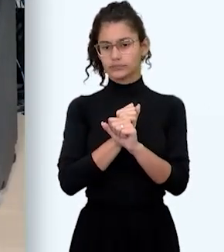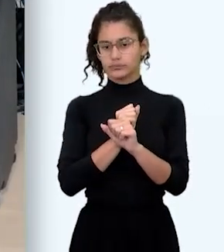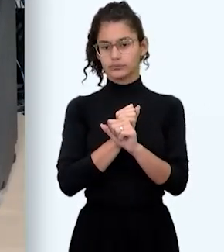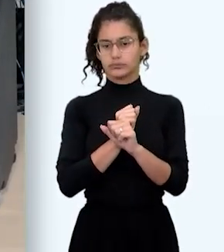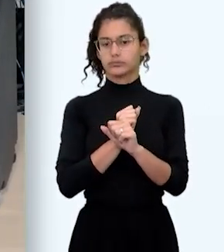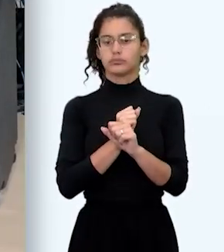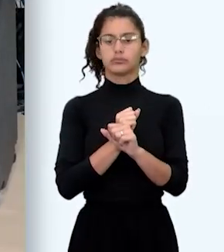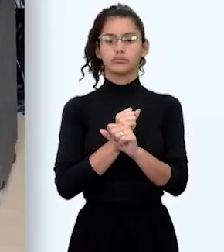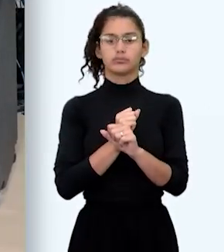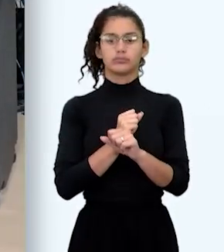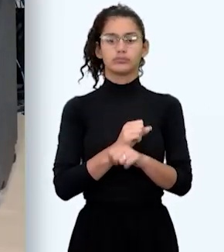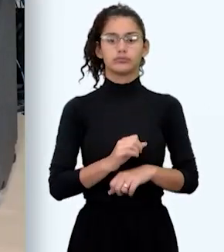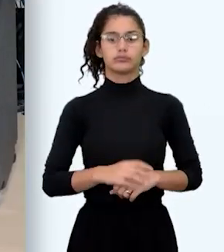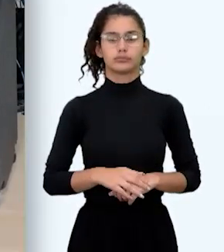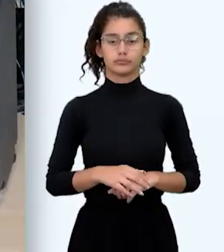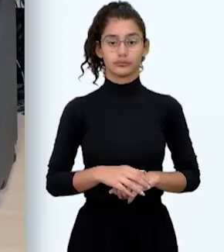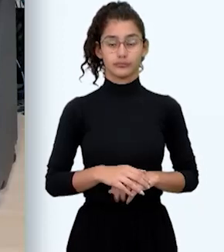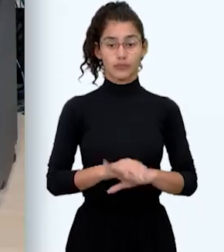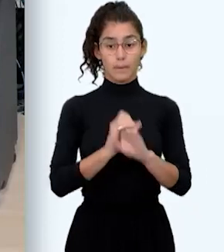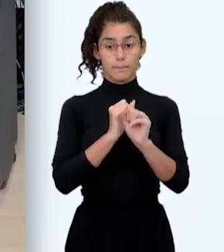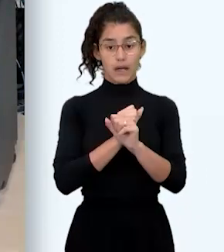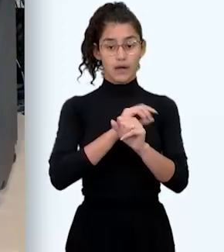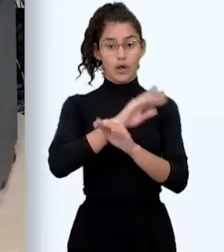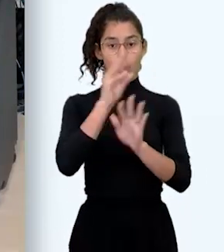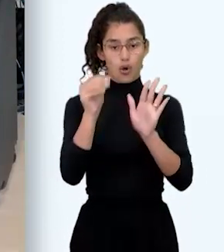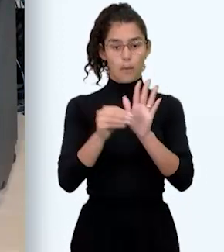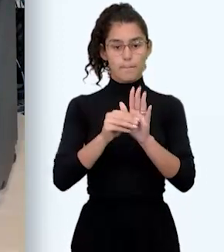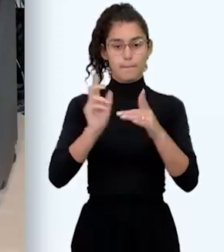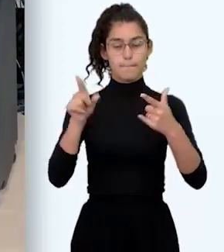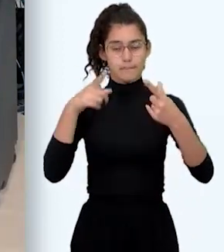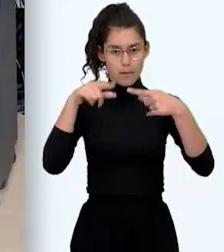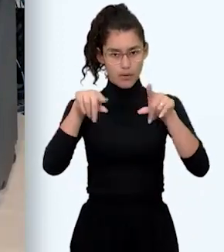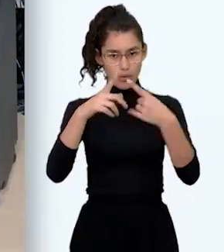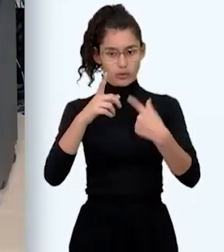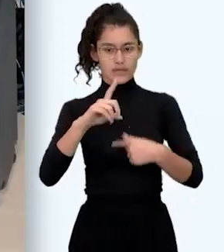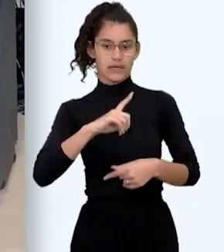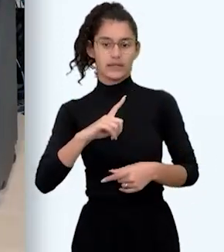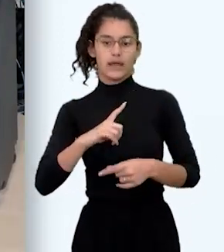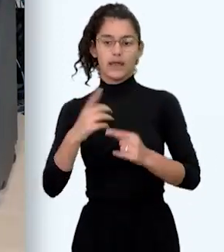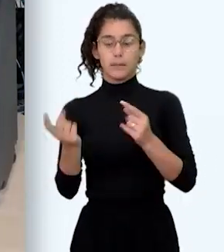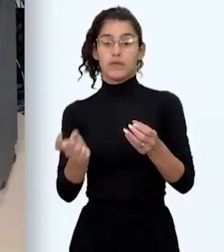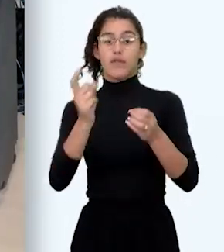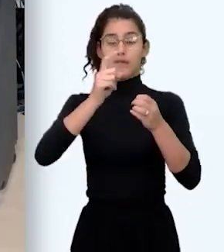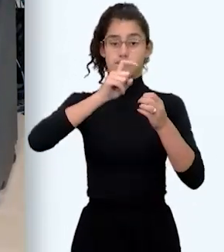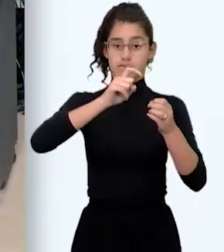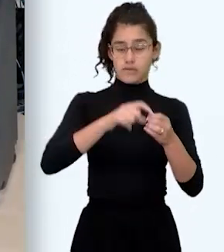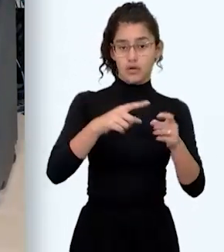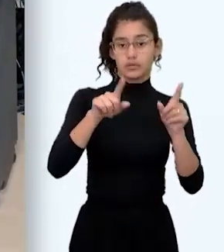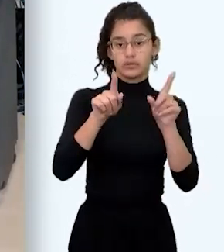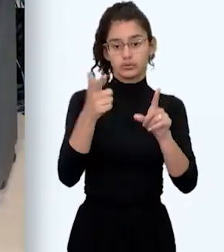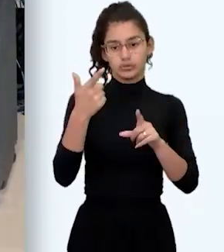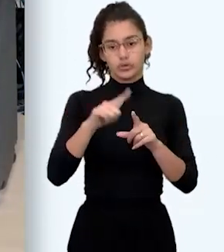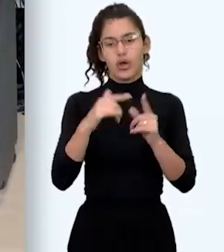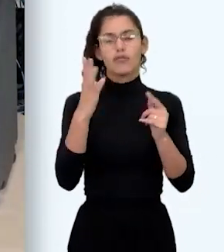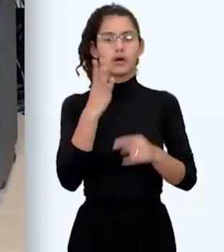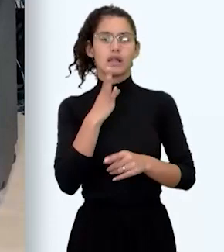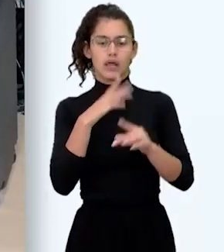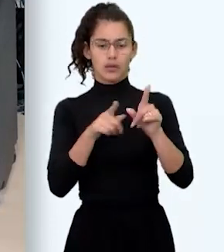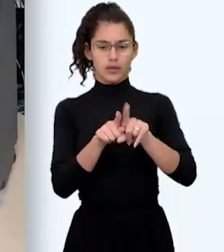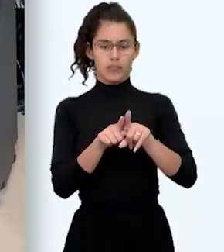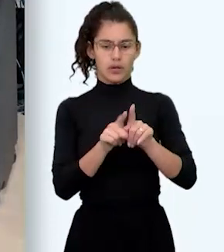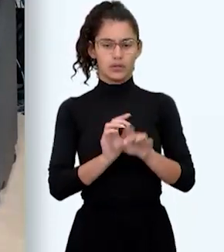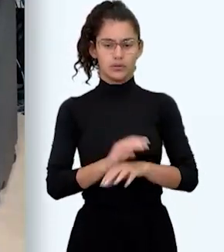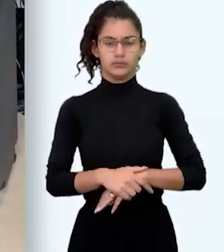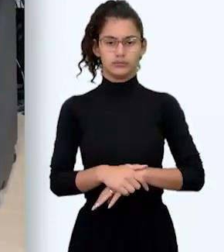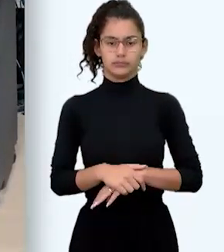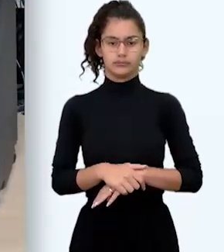né, e corrigir com a forma certa, e colocam uma musiquinha, alguém pensa de uma música, depois eles voltam na entrevista, isso é legal também ou